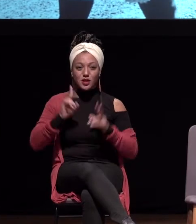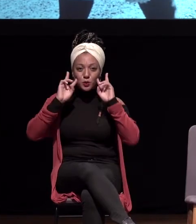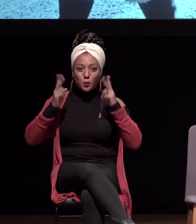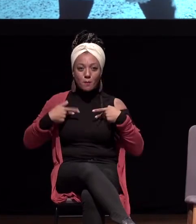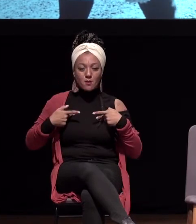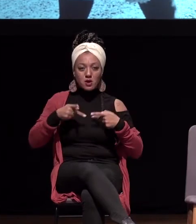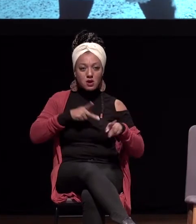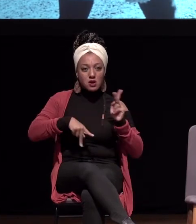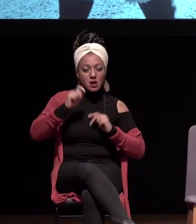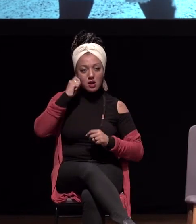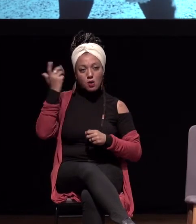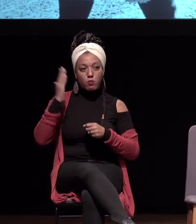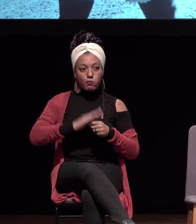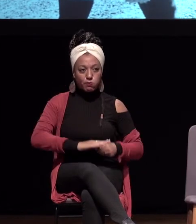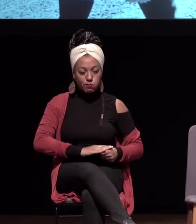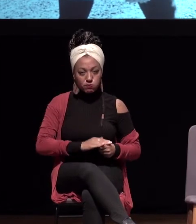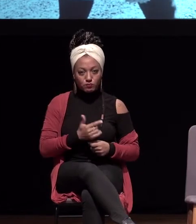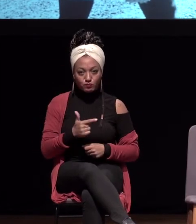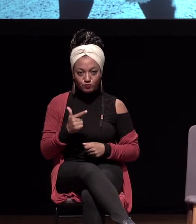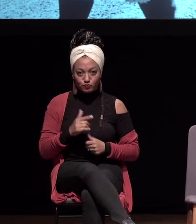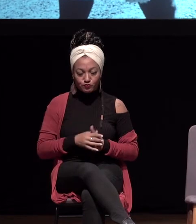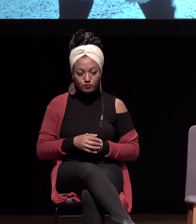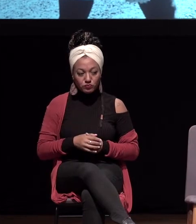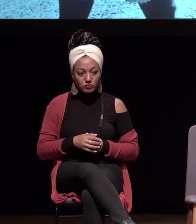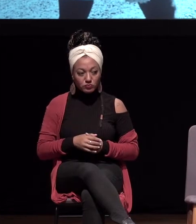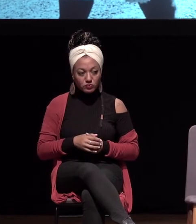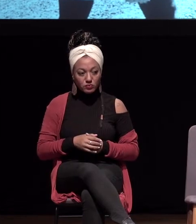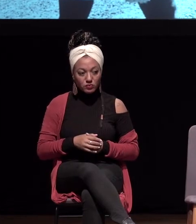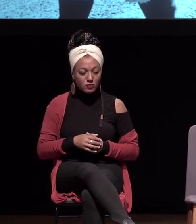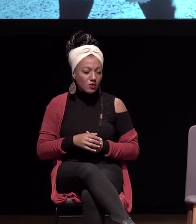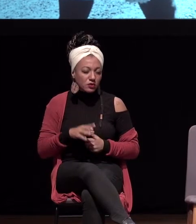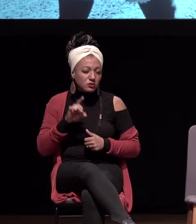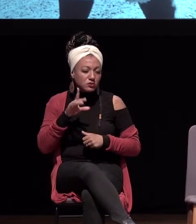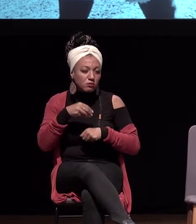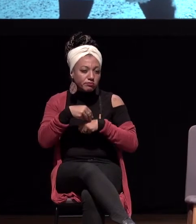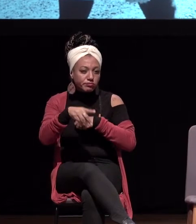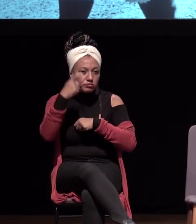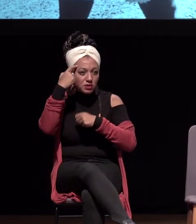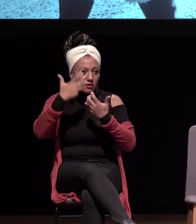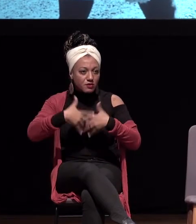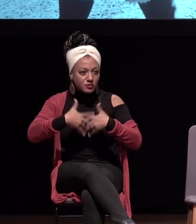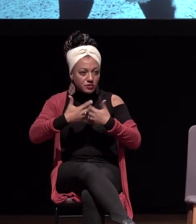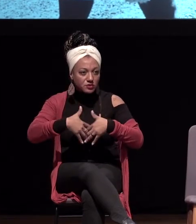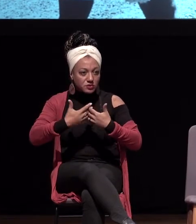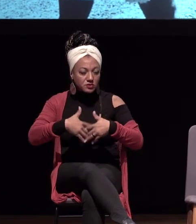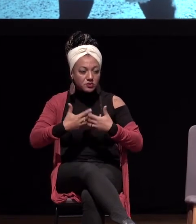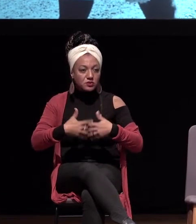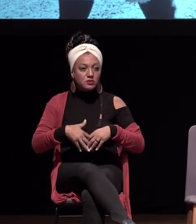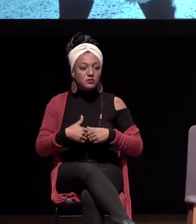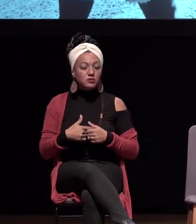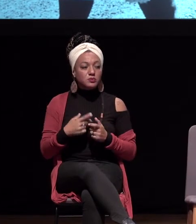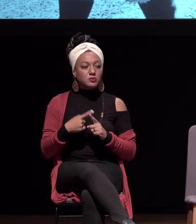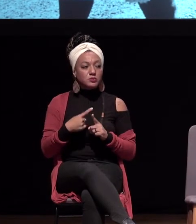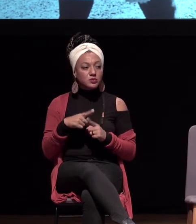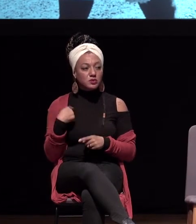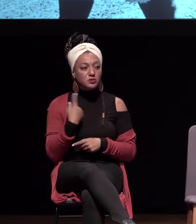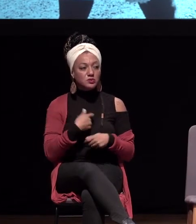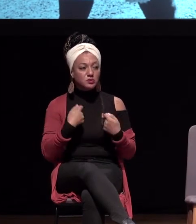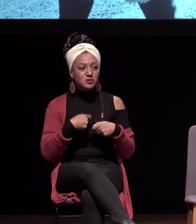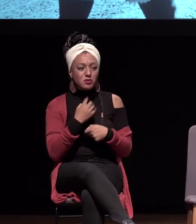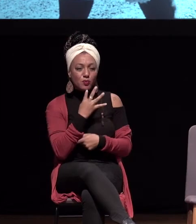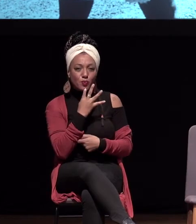Então, é mais uma reflexão que eu trago aqui para que a gente